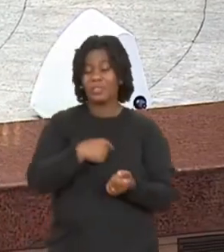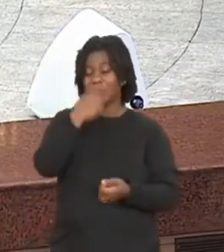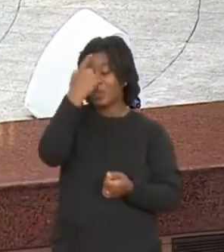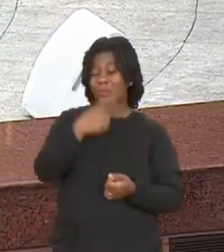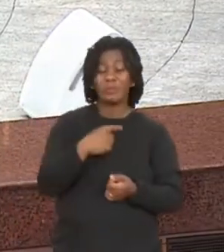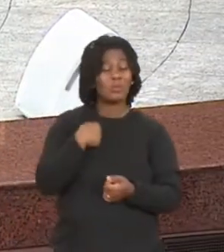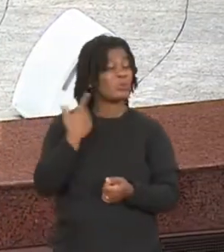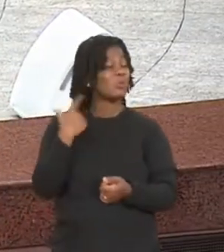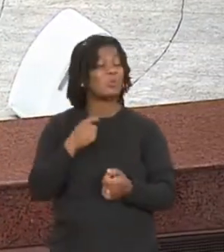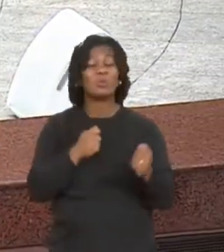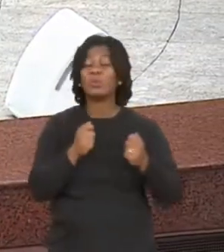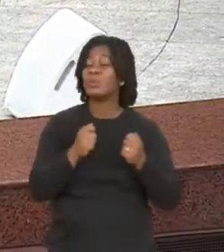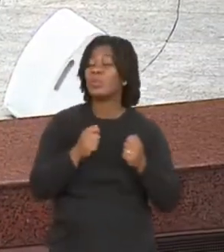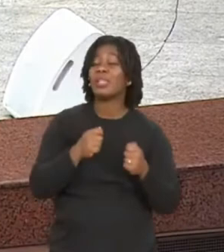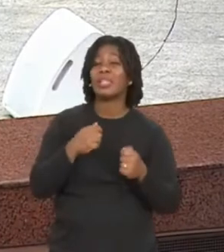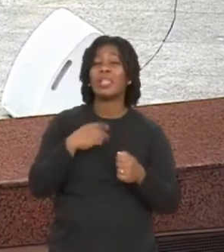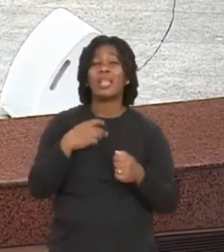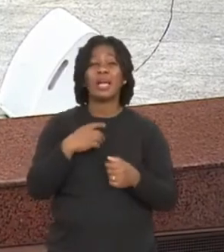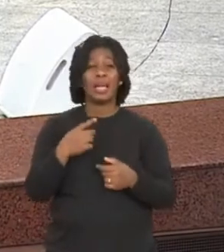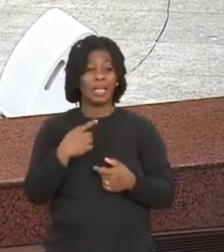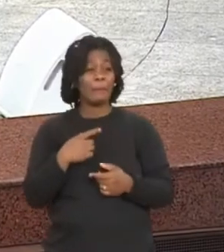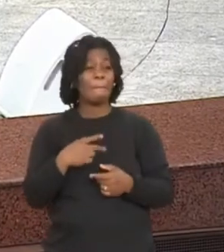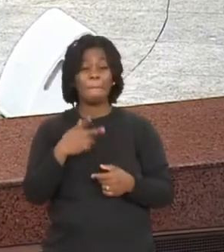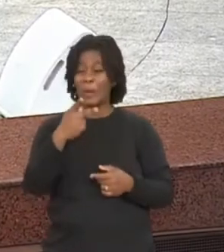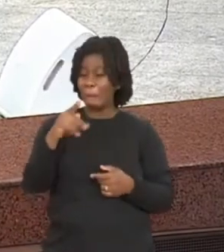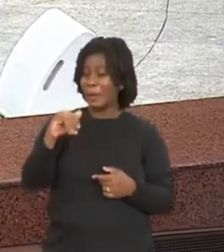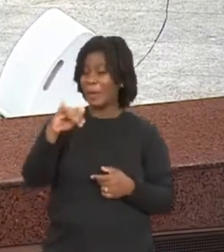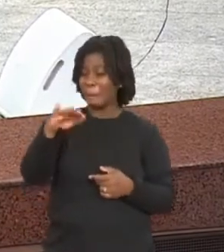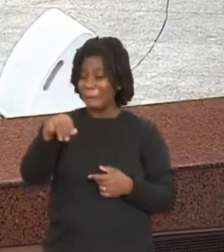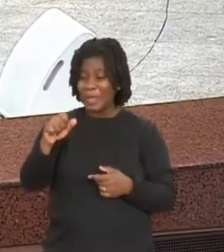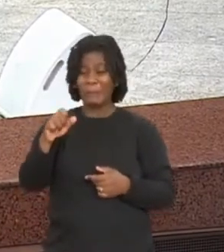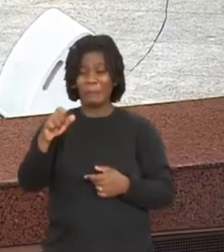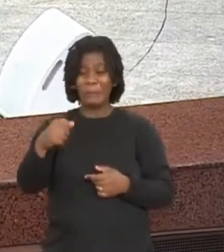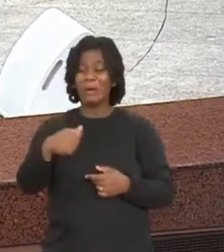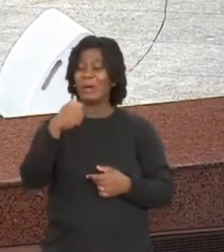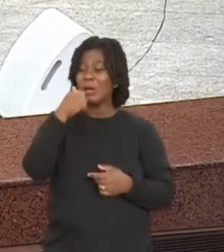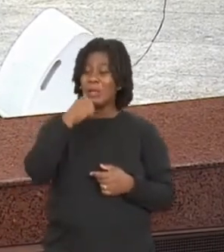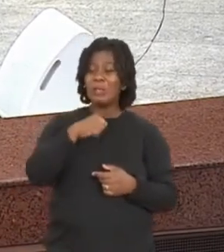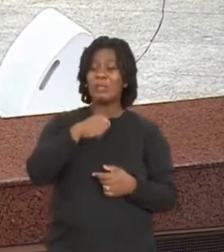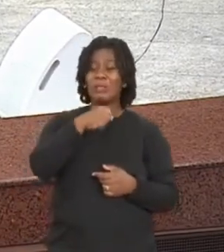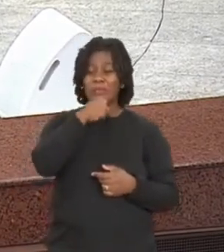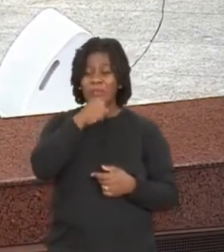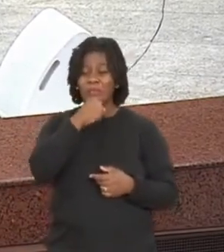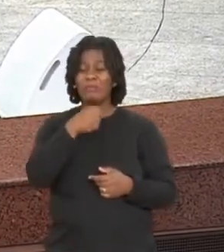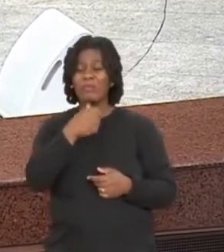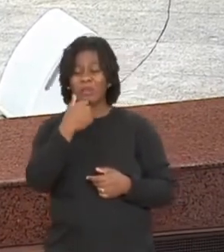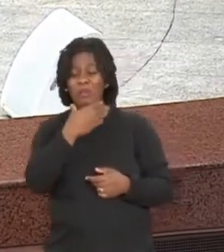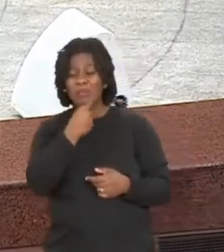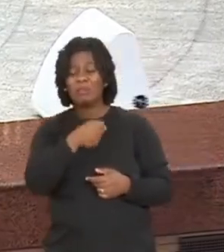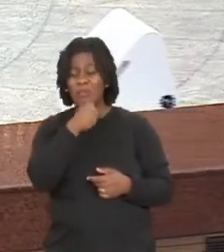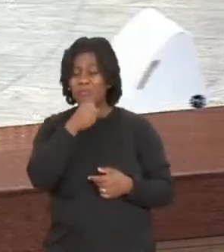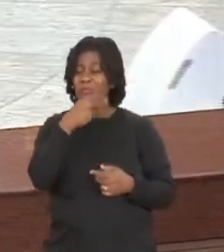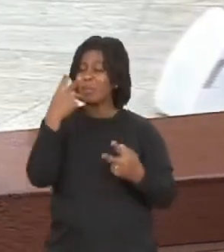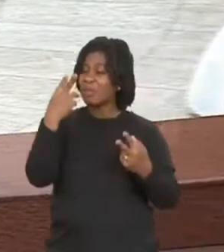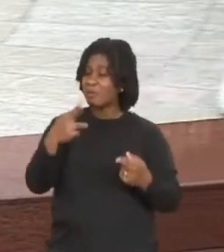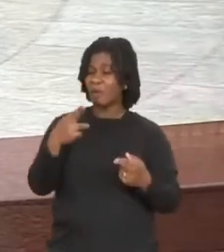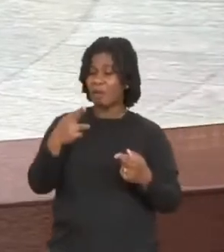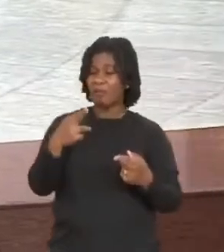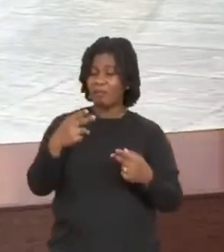me controlo, eu herdo isso dos meus pais, dos meus avós, da minha criação, mas eu não quero. Eu quero